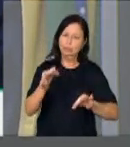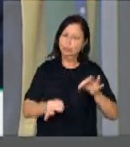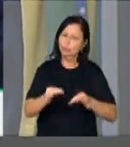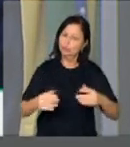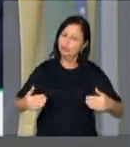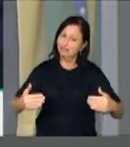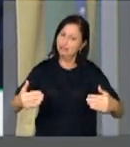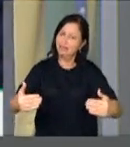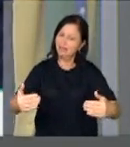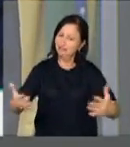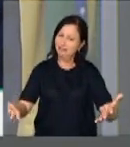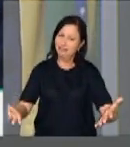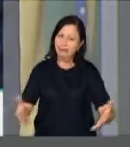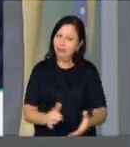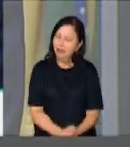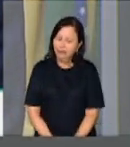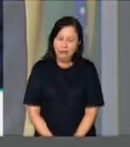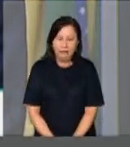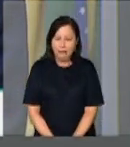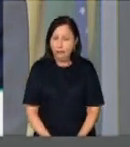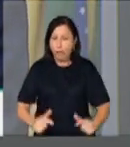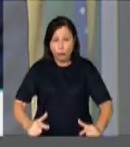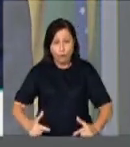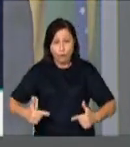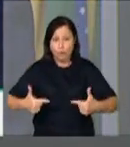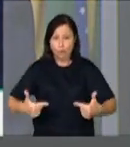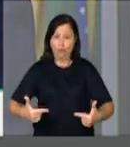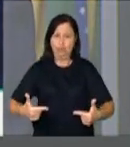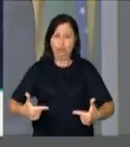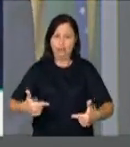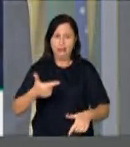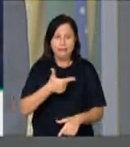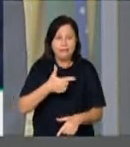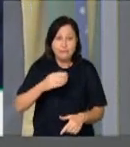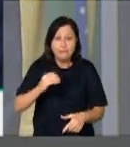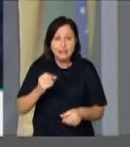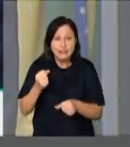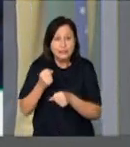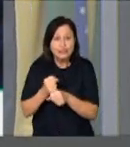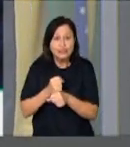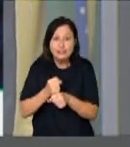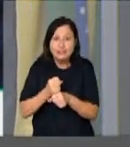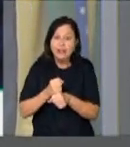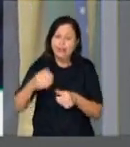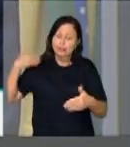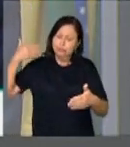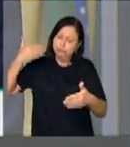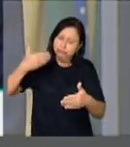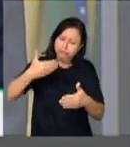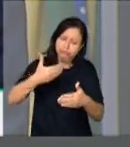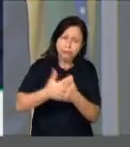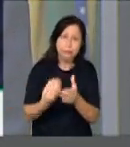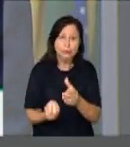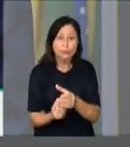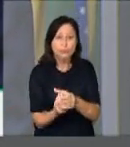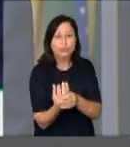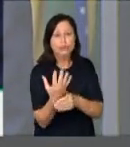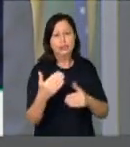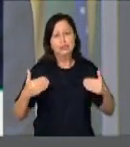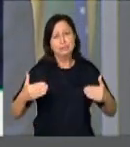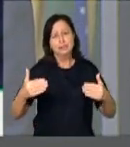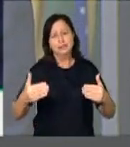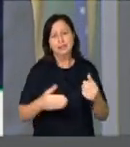eu lutei nesta casa aqui durante 20 anos como deputado para criar o ministério da segurança